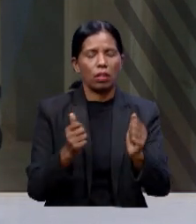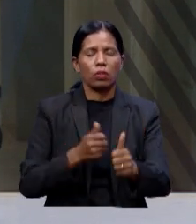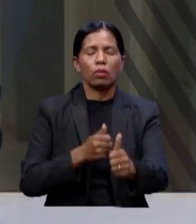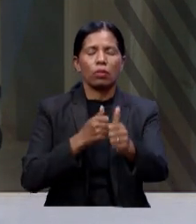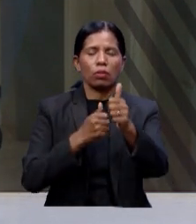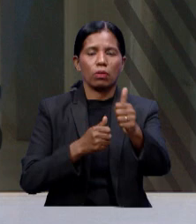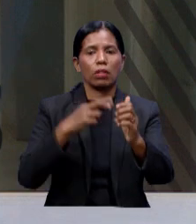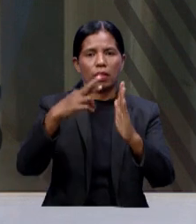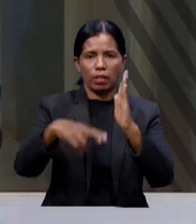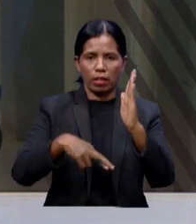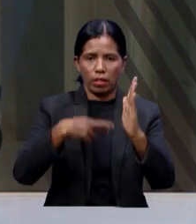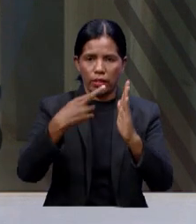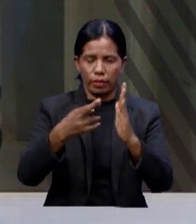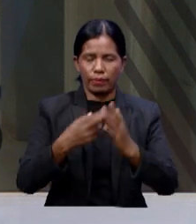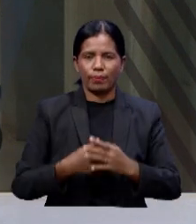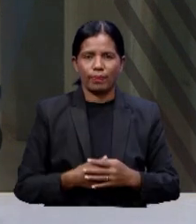regras.